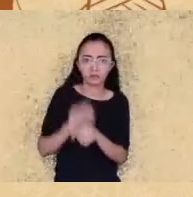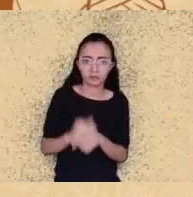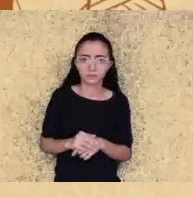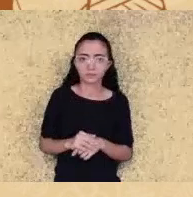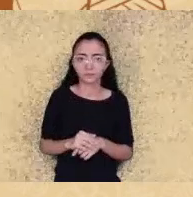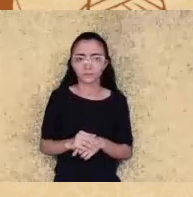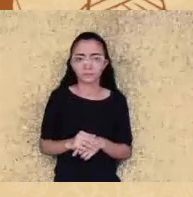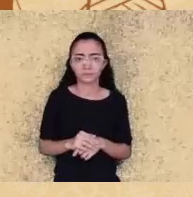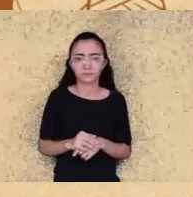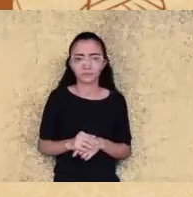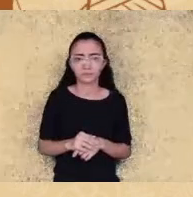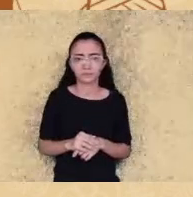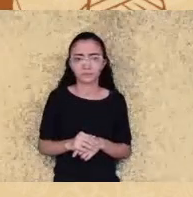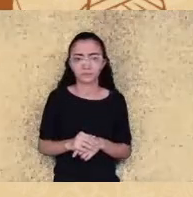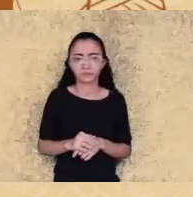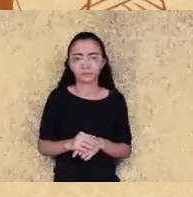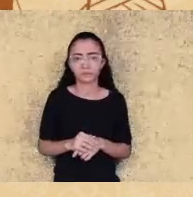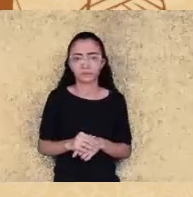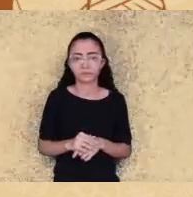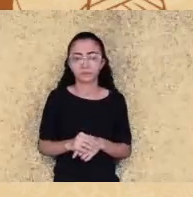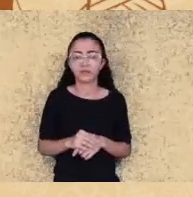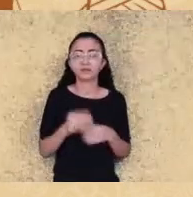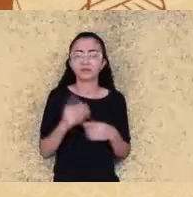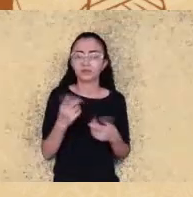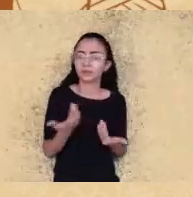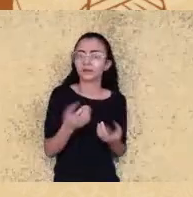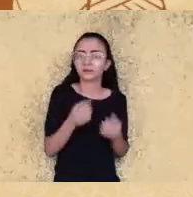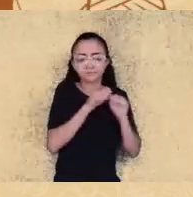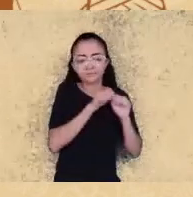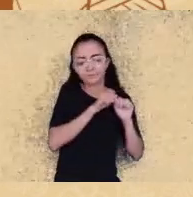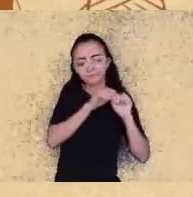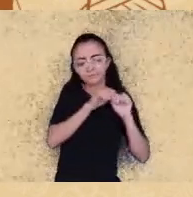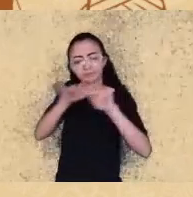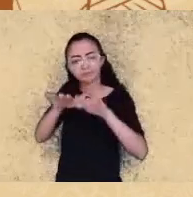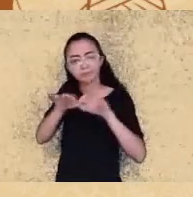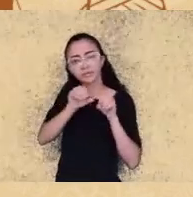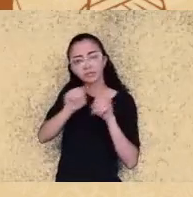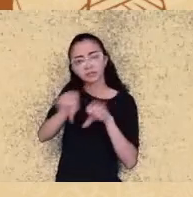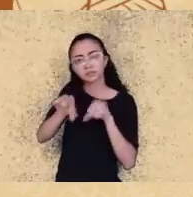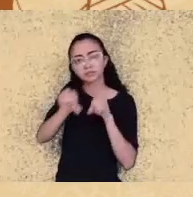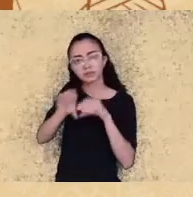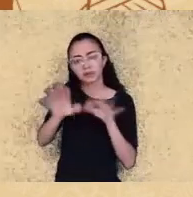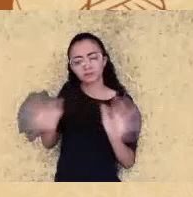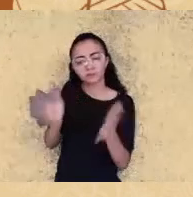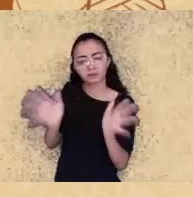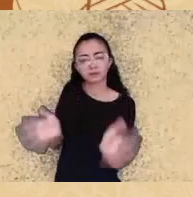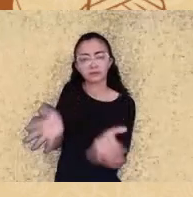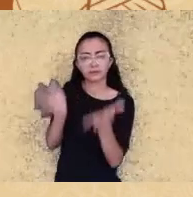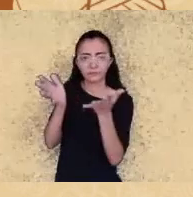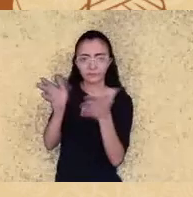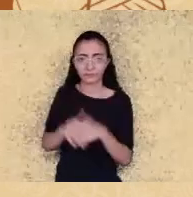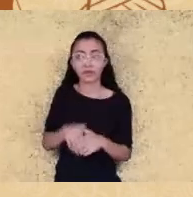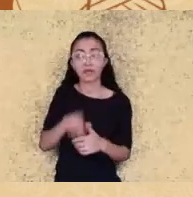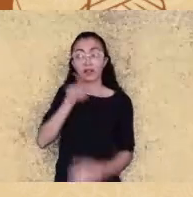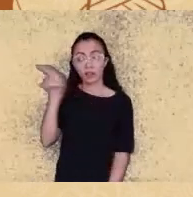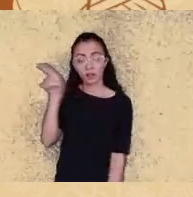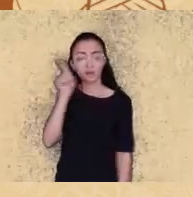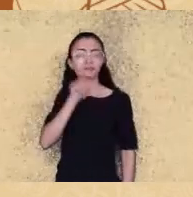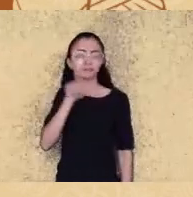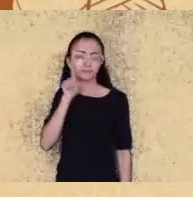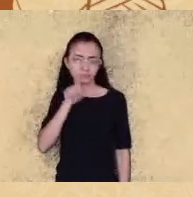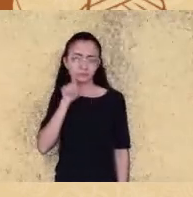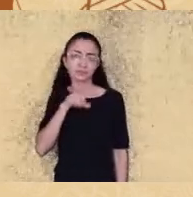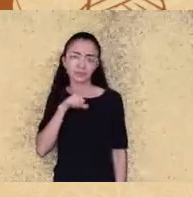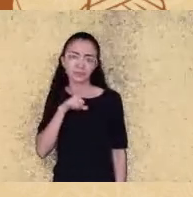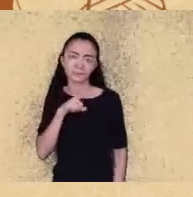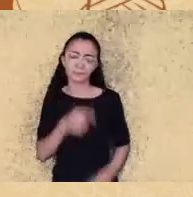resolva, entre aspas, né? Então, seria importante isso. Mas é uma mobilização. Nos Estados Unidos tem muito, mas porque